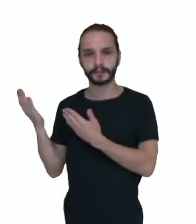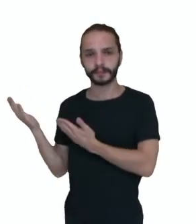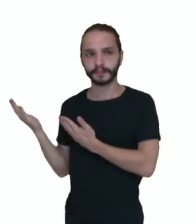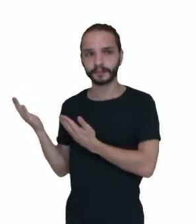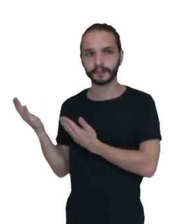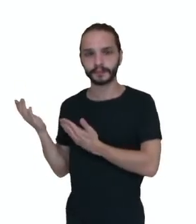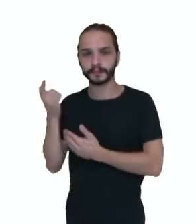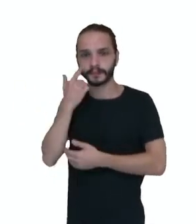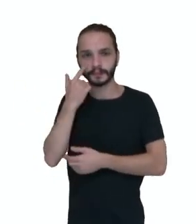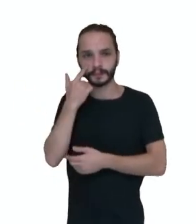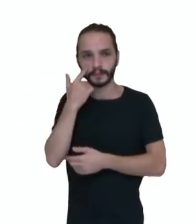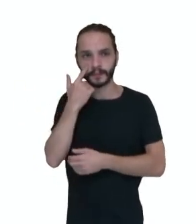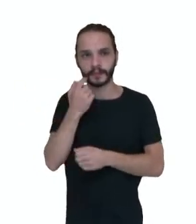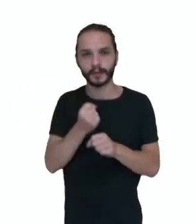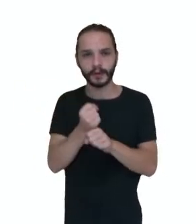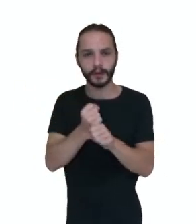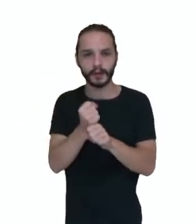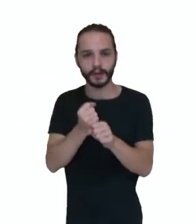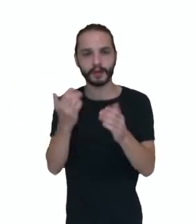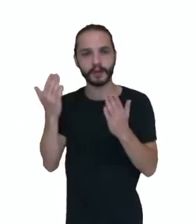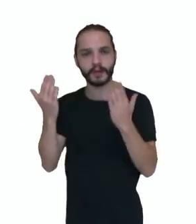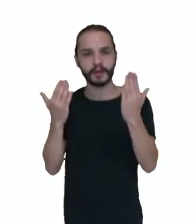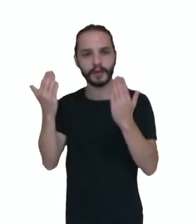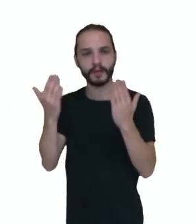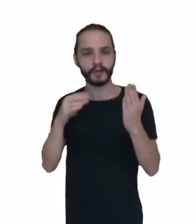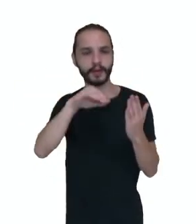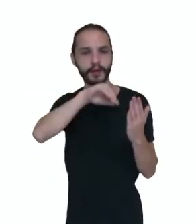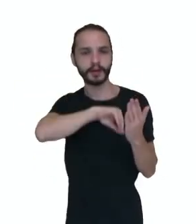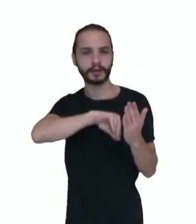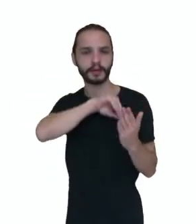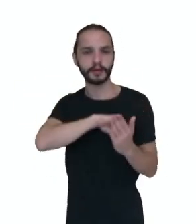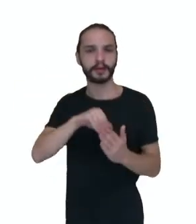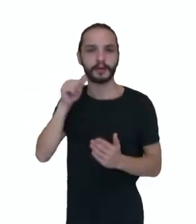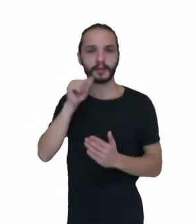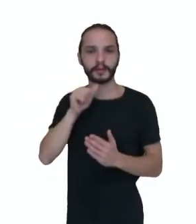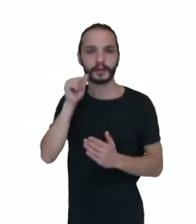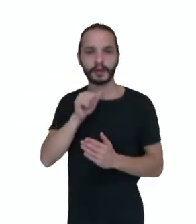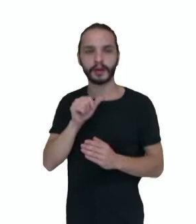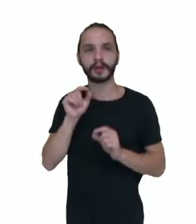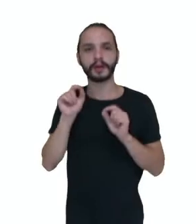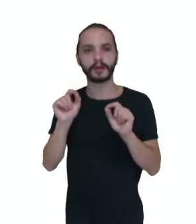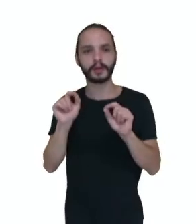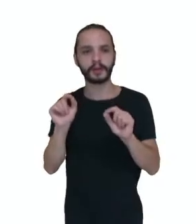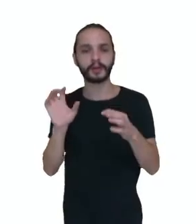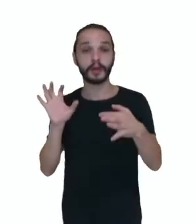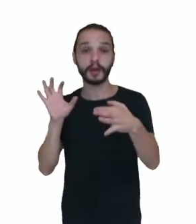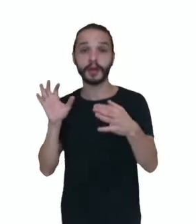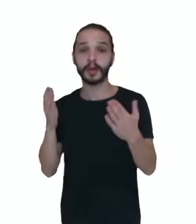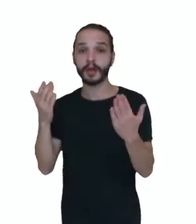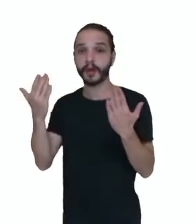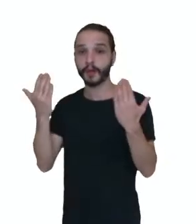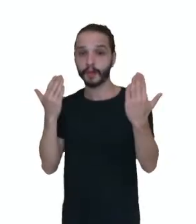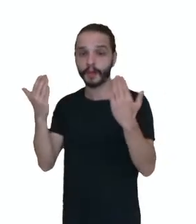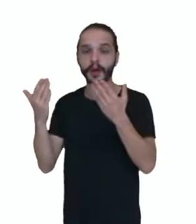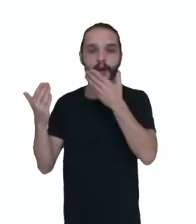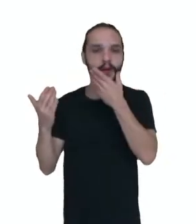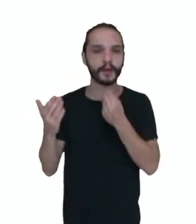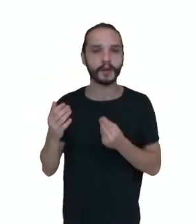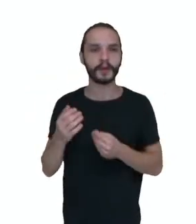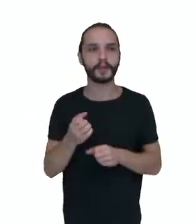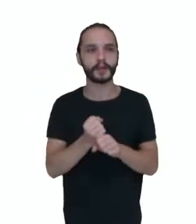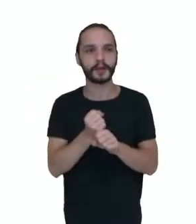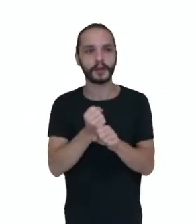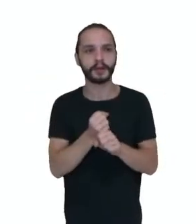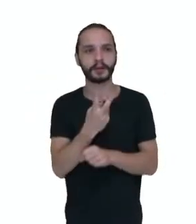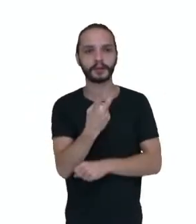característica, né, de comparação da renda das mulheres em relação a dos homens, né? Em 2015, aqui,